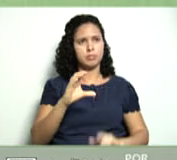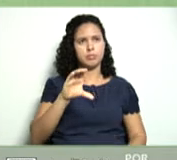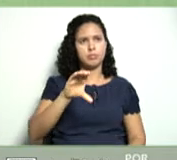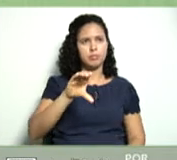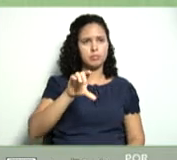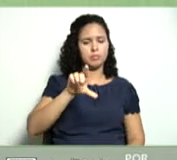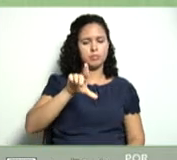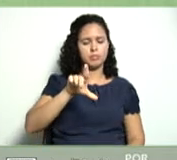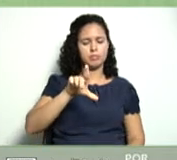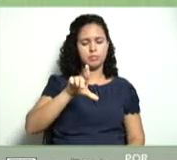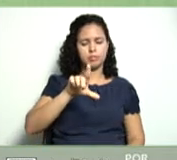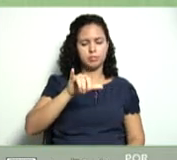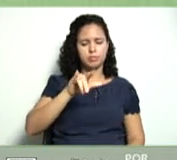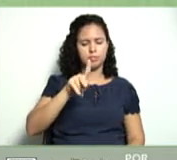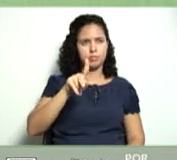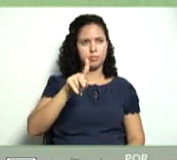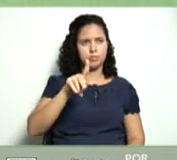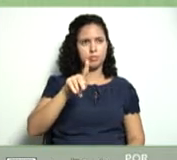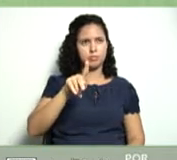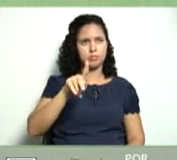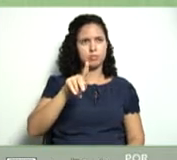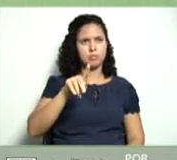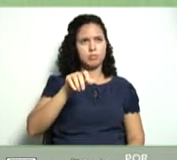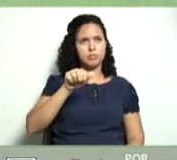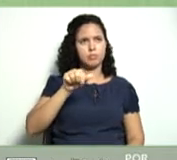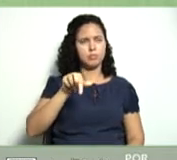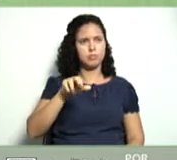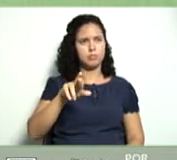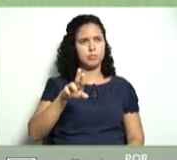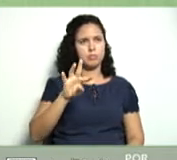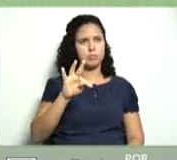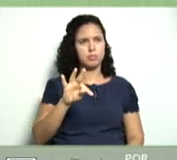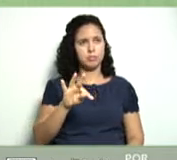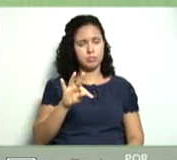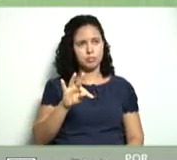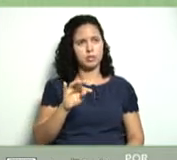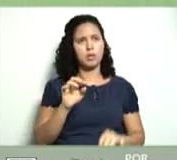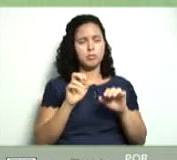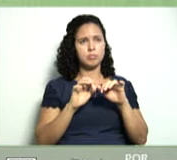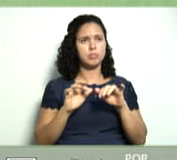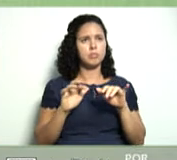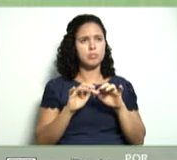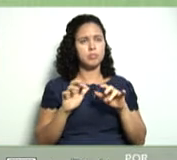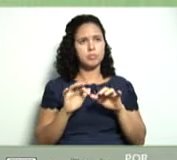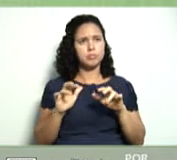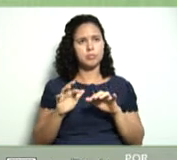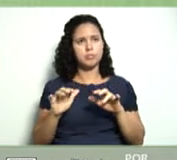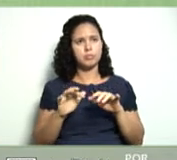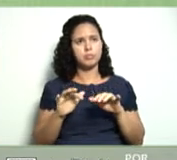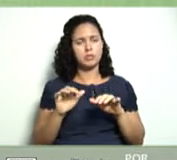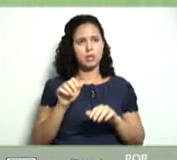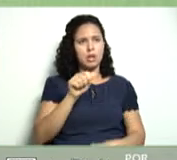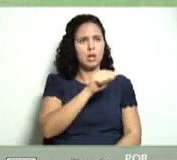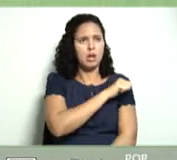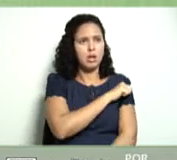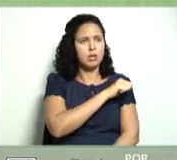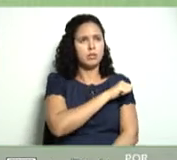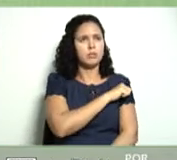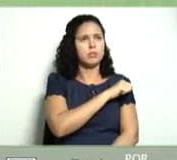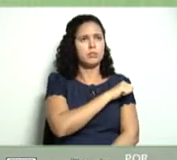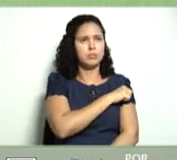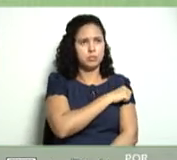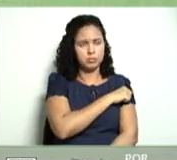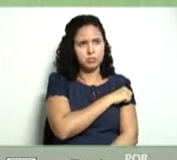isso apareceu essa janela você observar o eu vou digital quer uma imagem de um aluno vou deixar esse meu